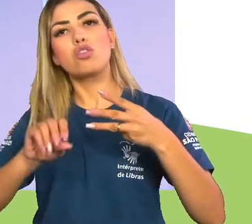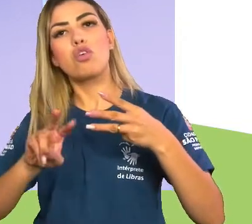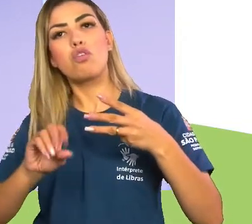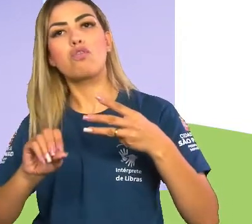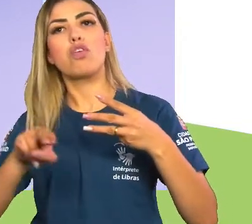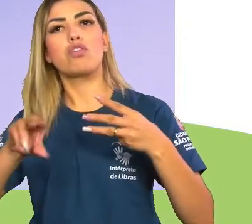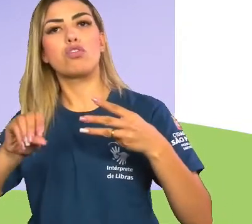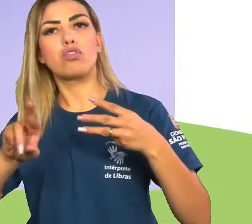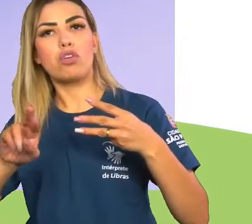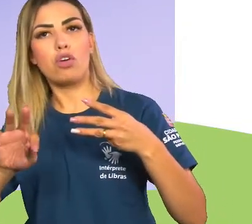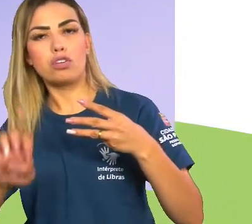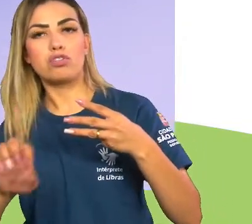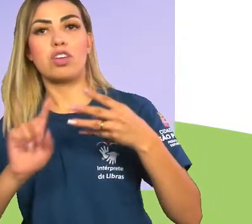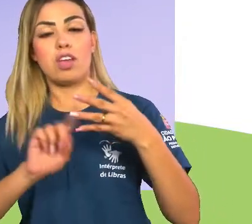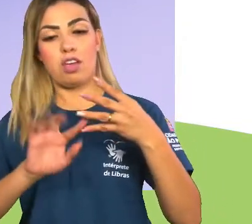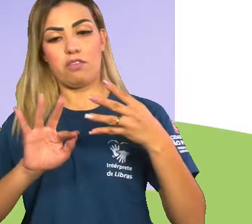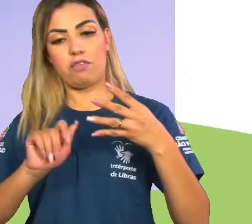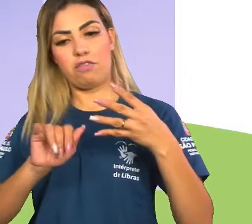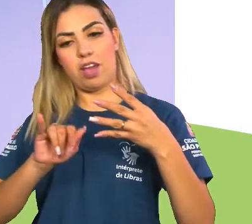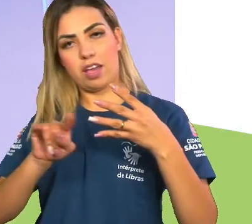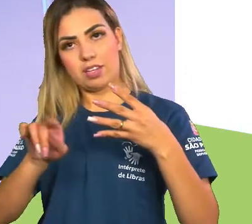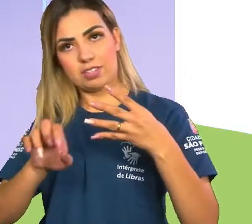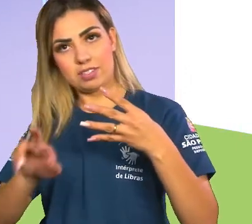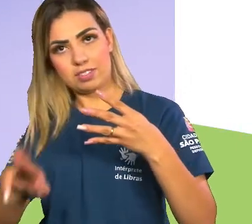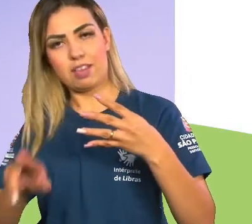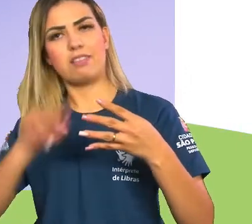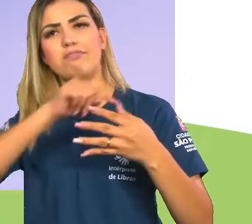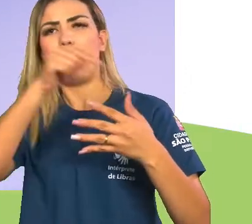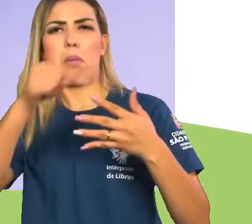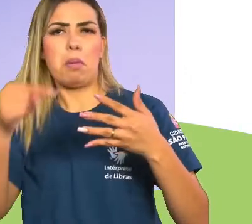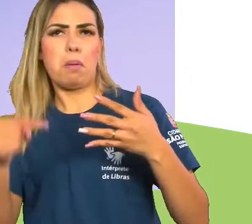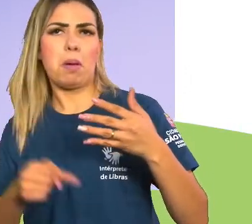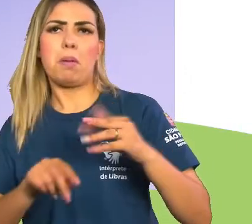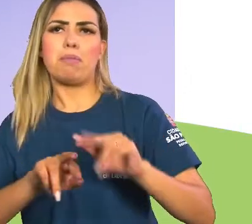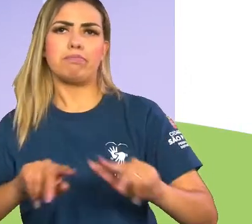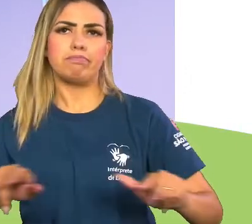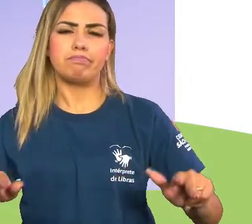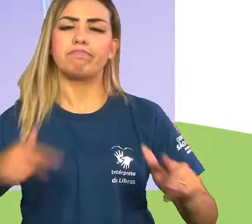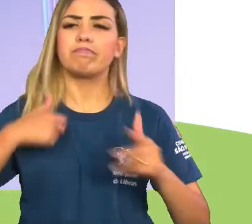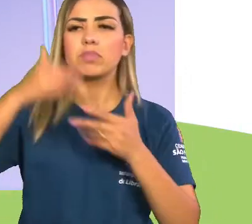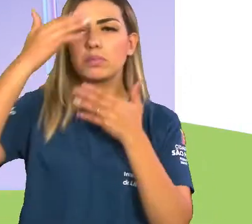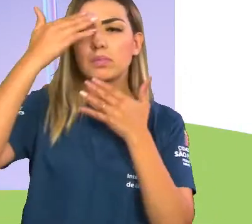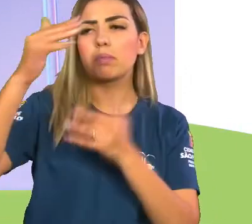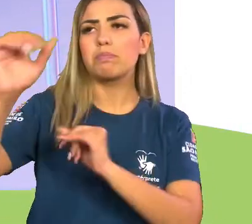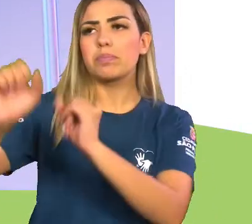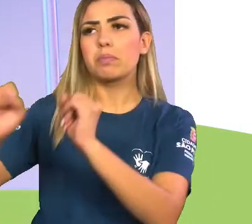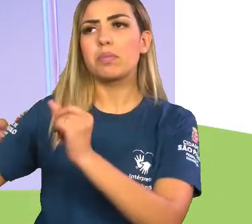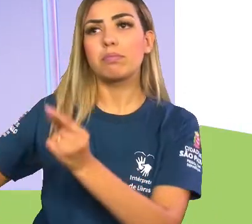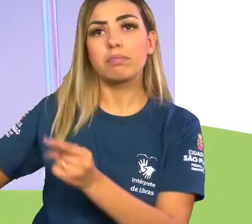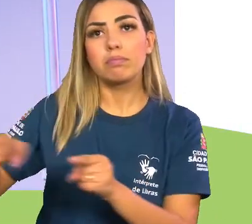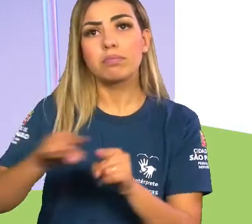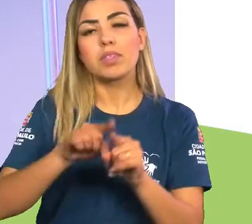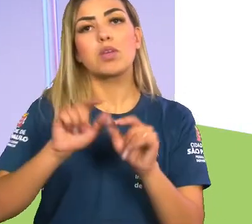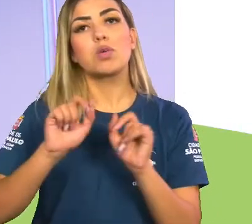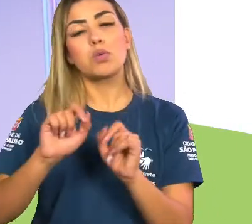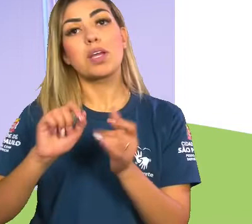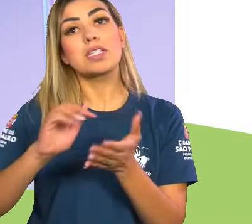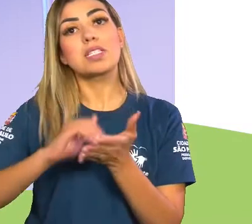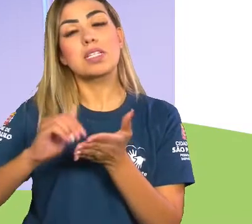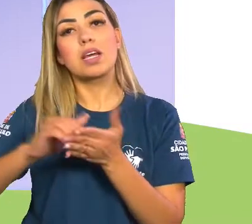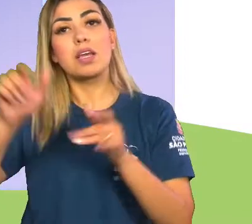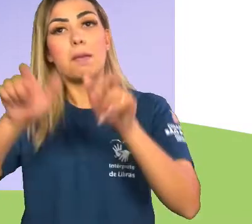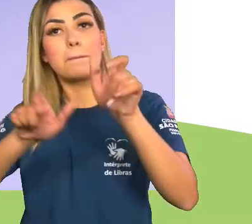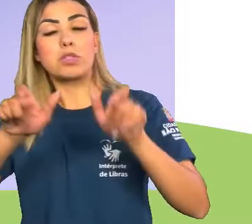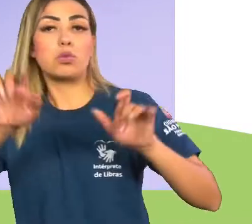Pfizer e United Health Group. Agradecemos também aos nossos parceiros, a Secretaria da Pessoa com Deficiência da cidade de